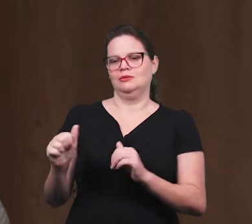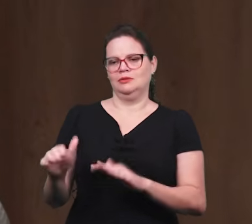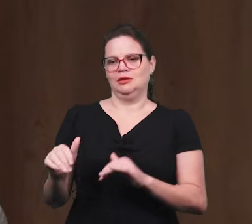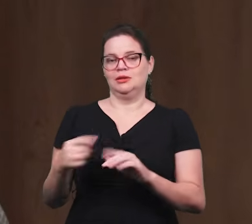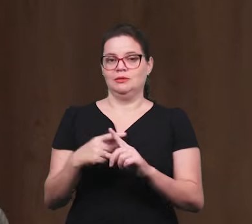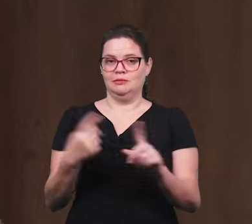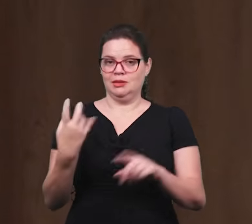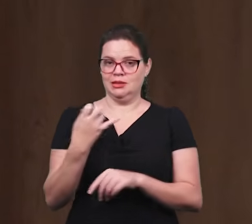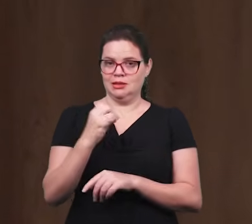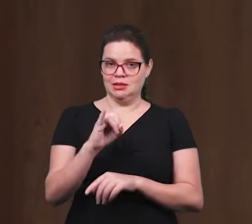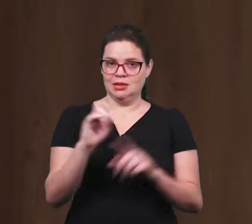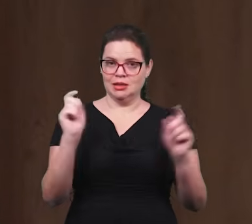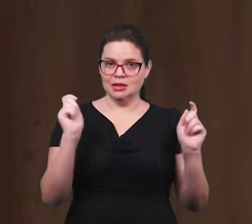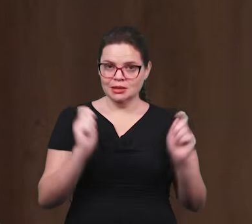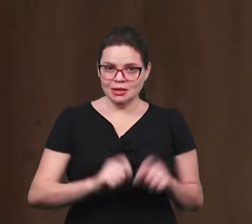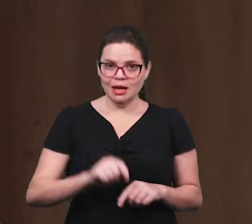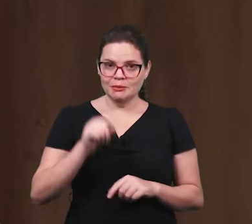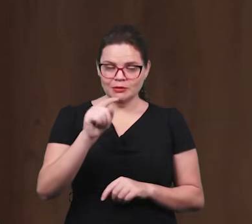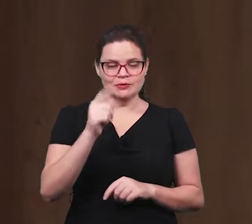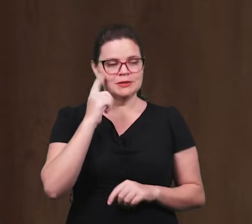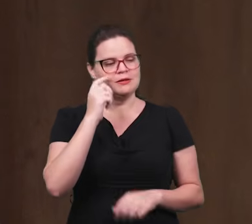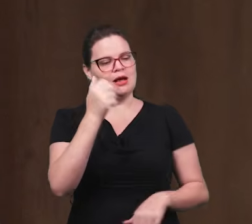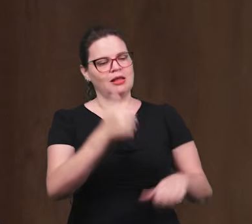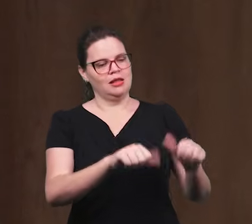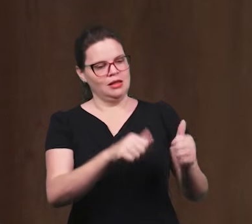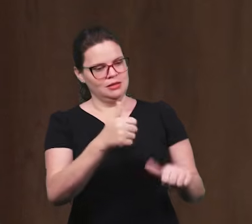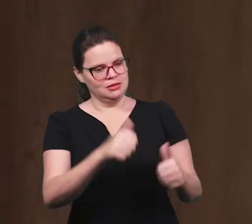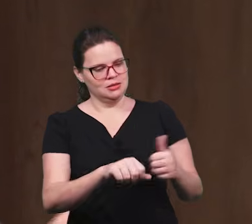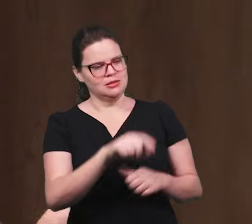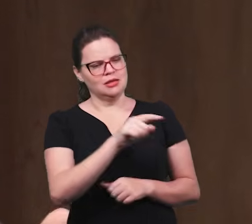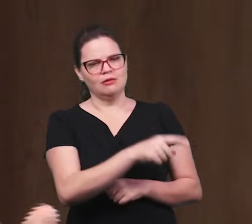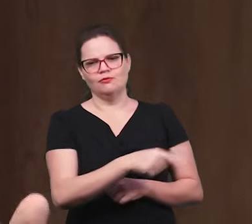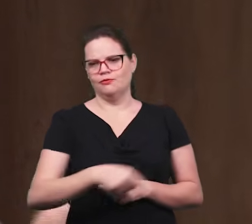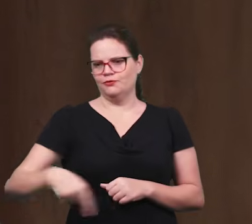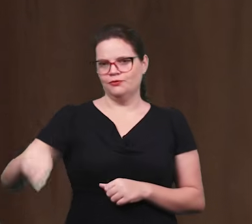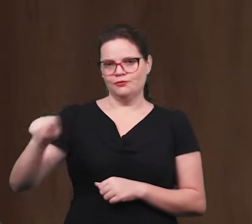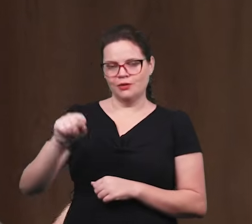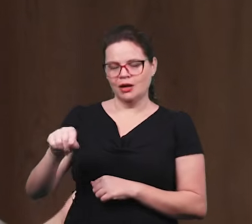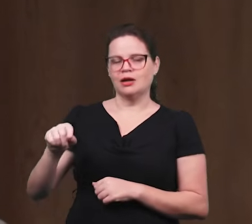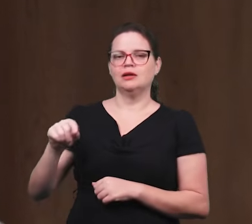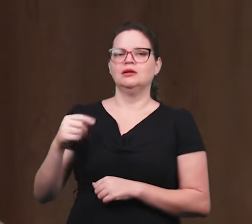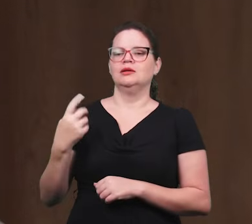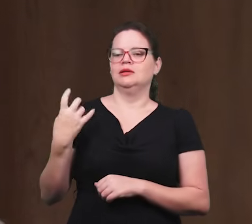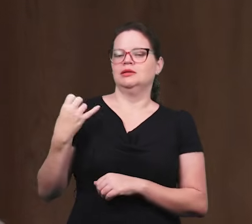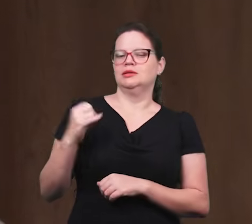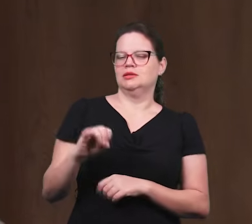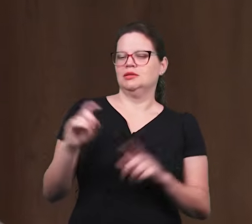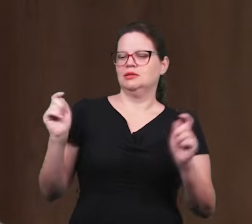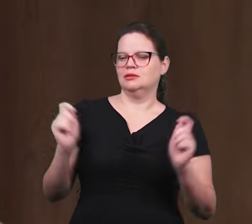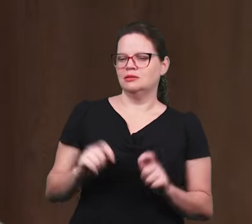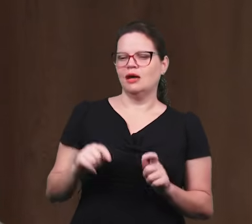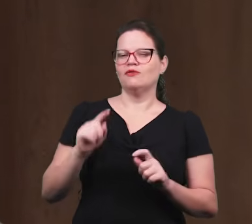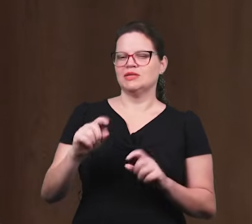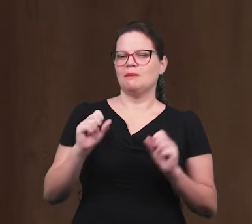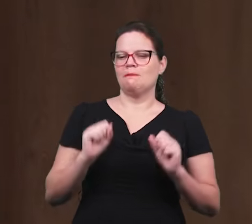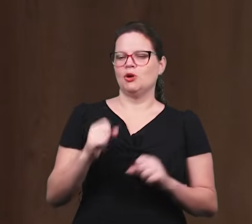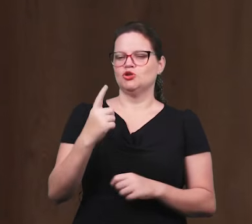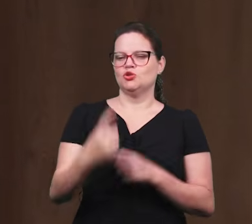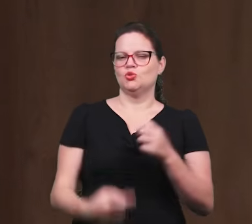servir à nação durante um período de aproximadamente um ano, que é o período do serviço militar